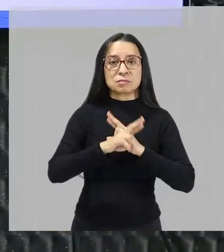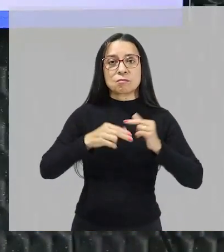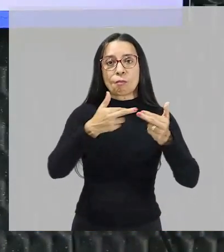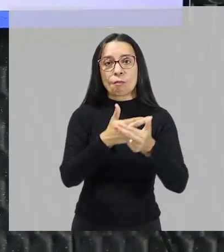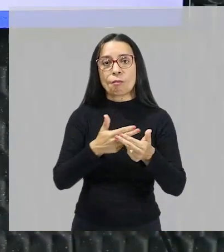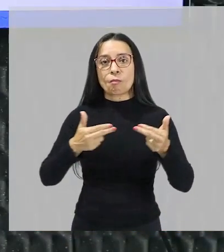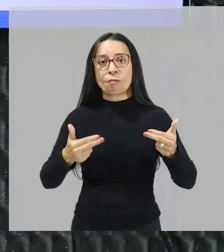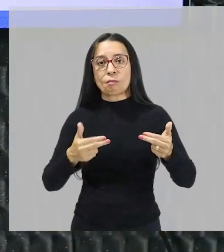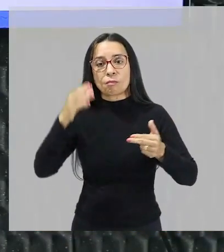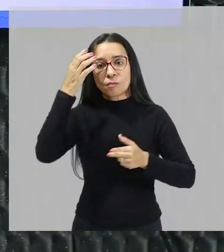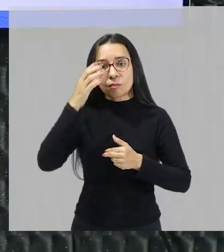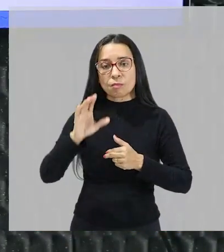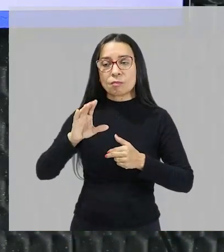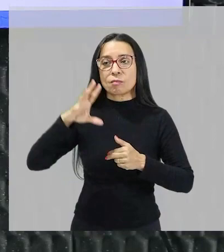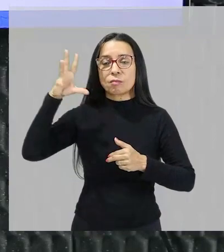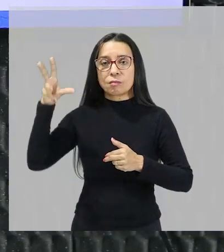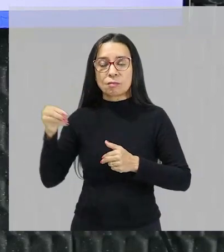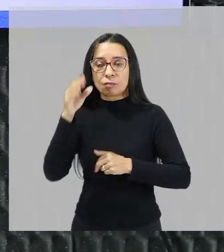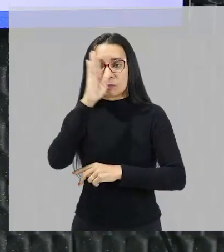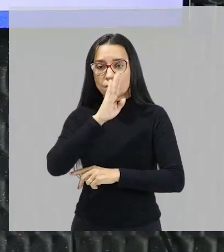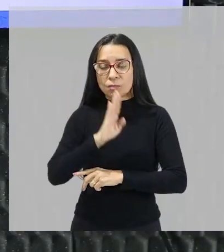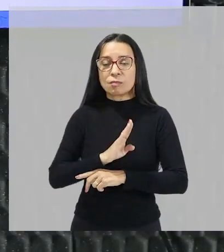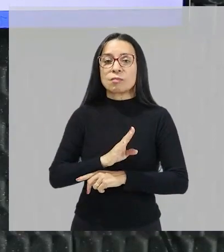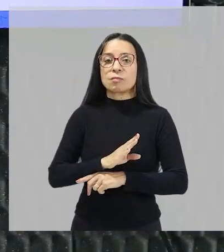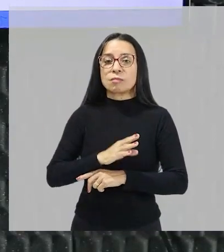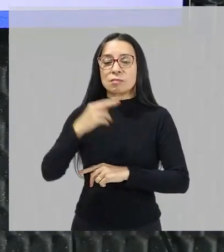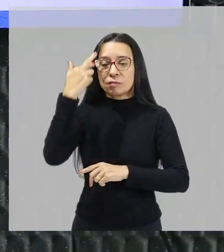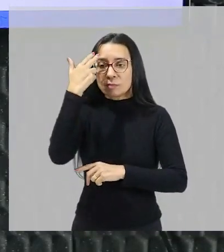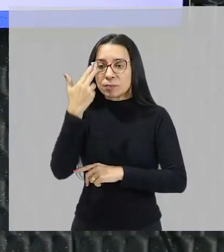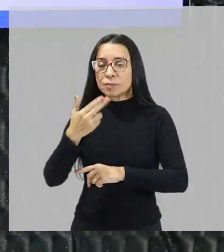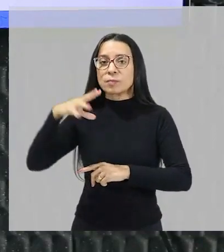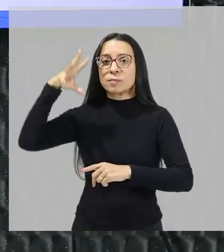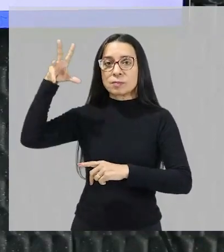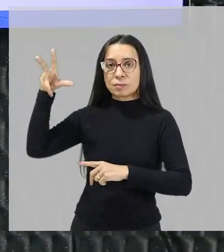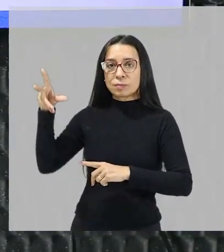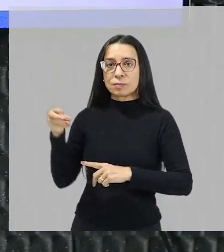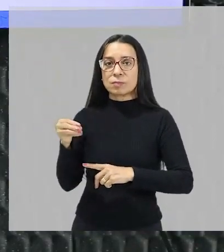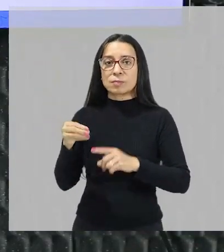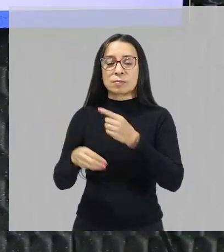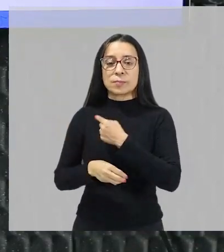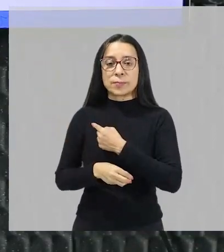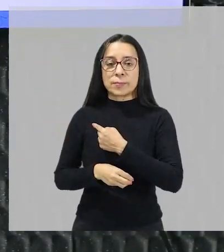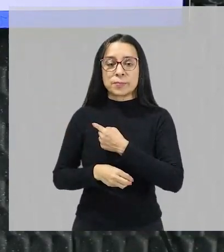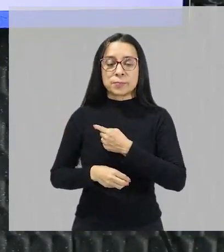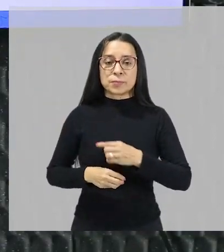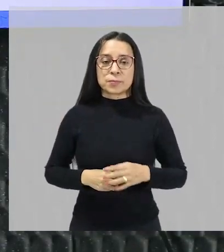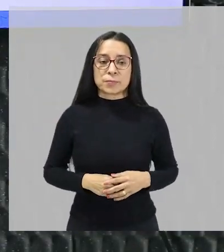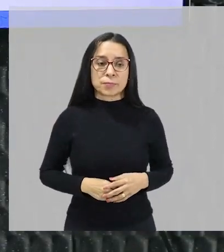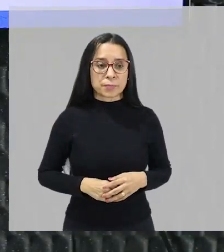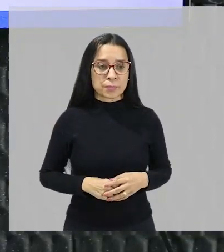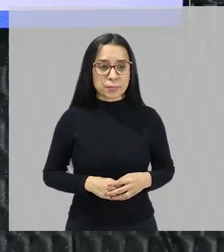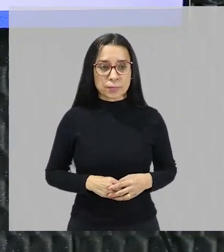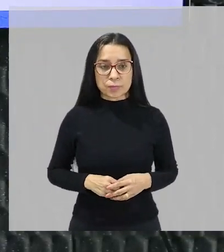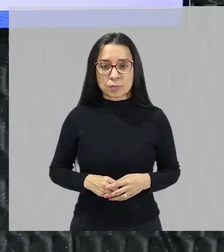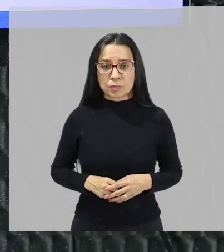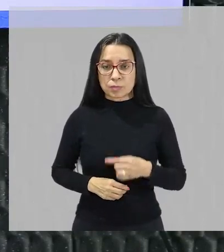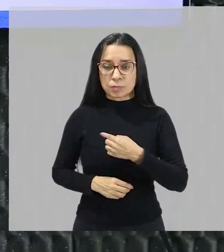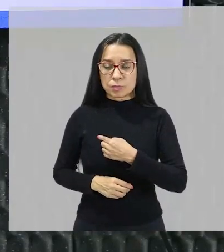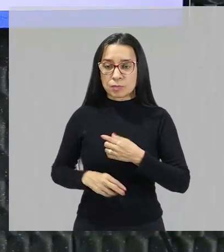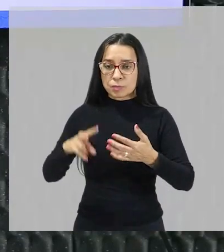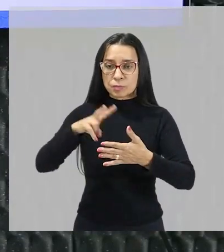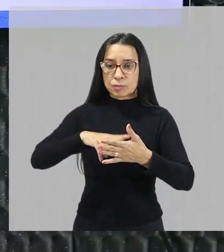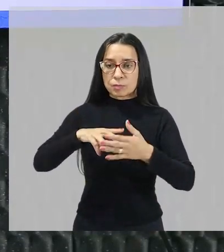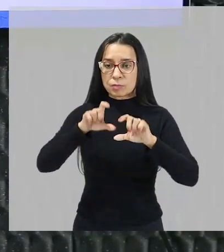coisas da cultura afro-brasileira, da cultura africana, da história africana. Vamos para cá. A África possui os próprios estilos de